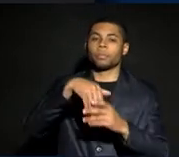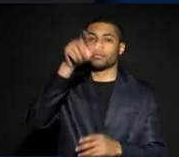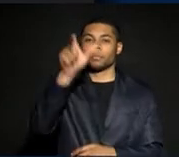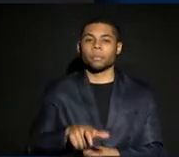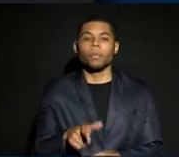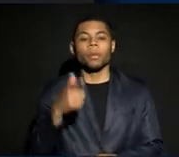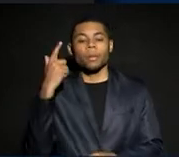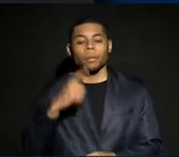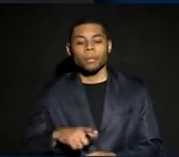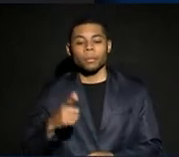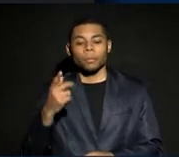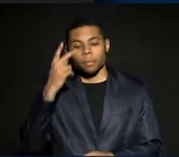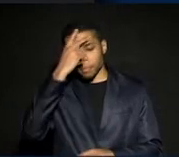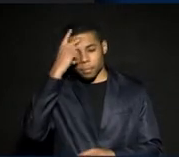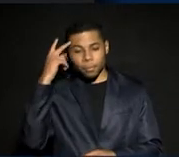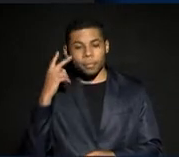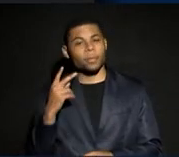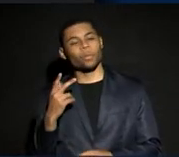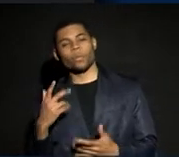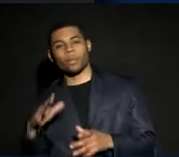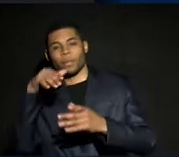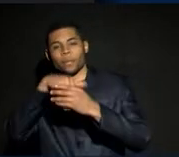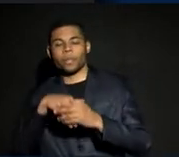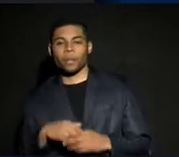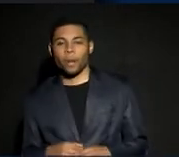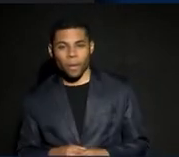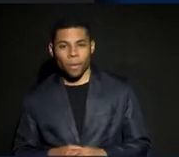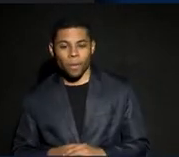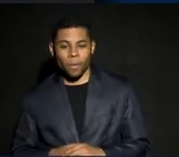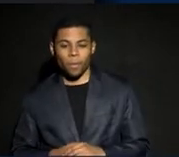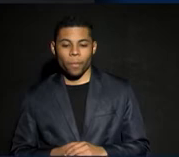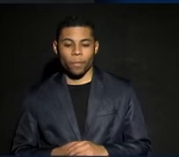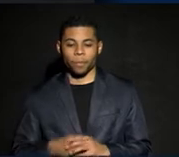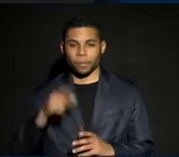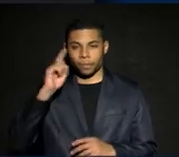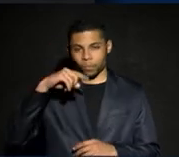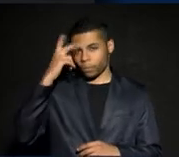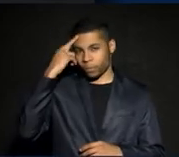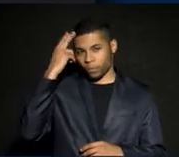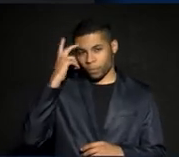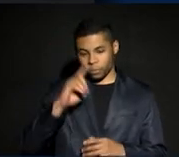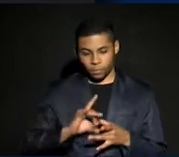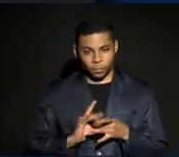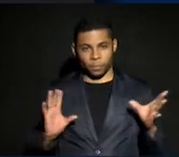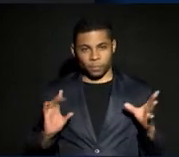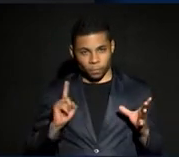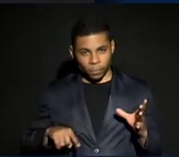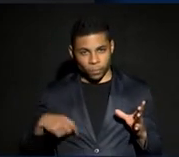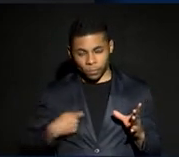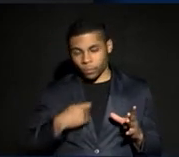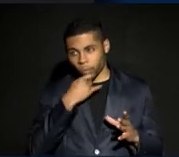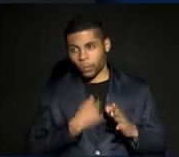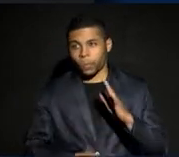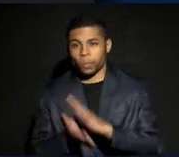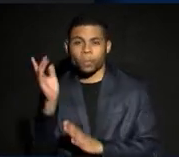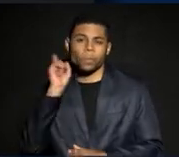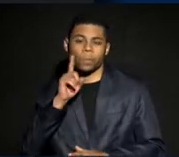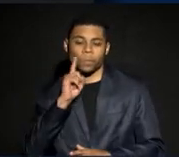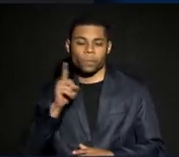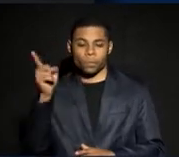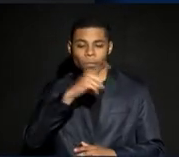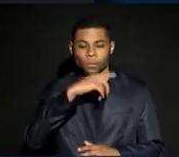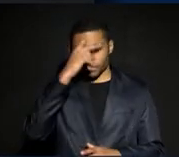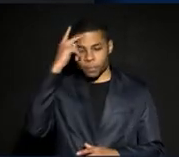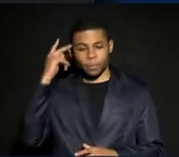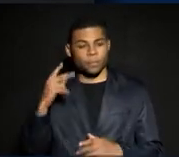mais gente vai querer não votar nele. É natural da democracia, é isso. Você for nos Estados Unidos, o republicano